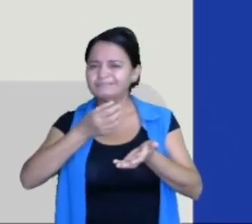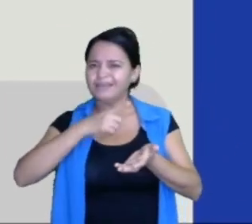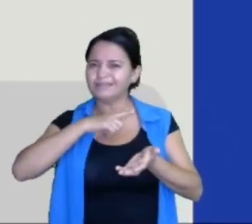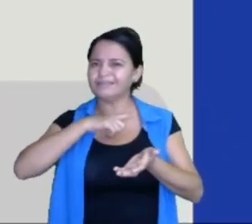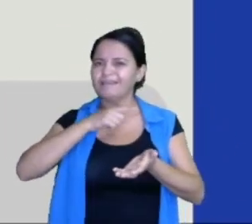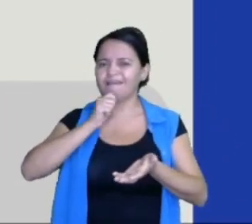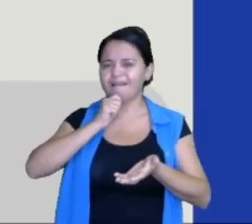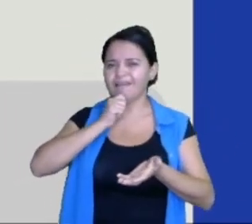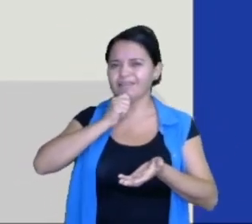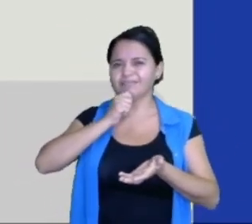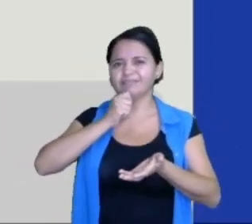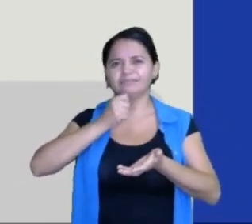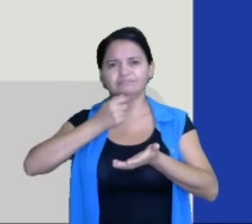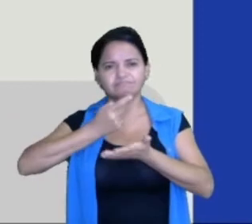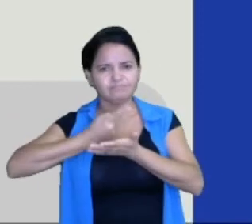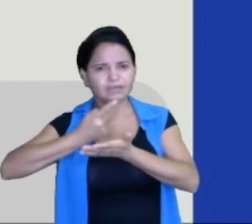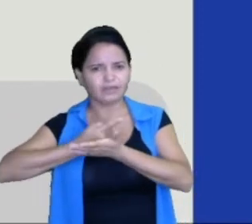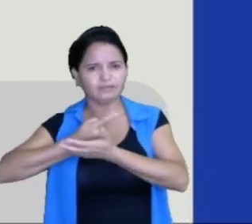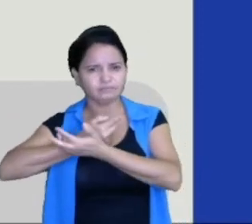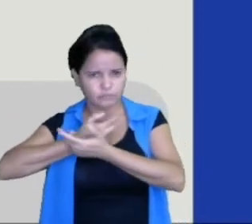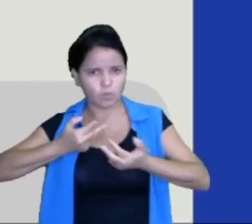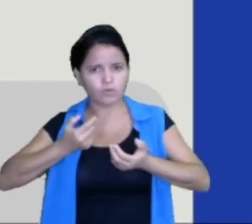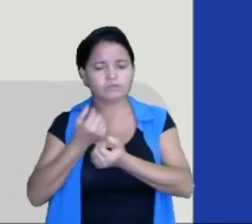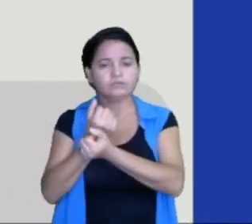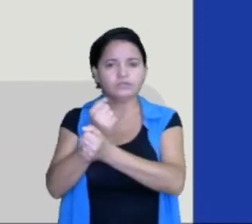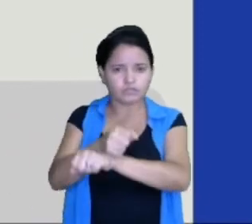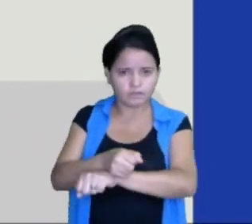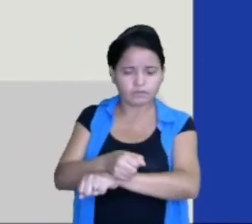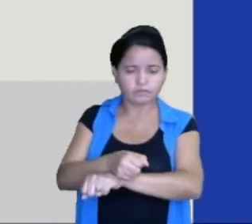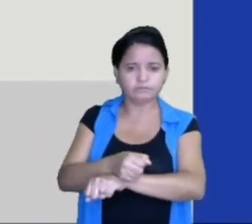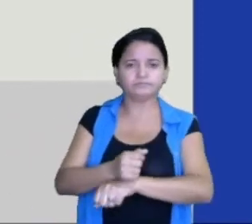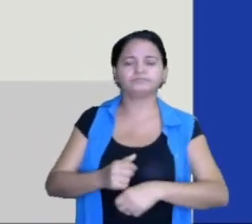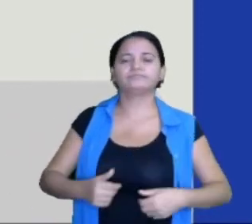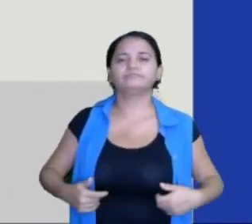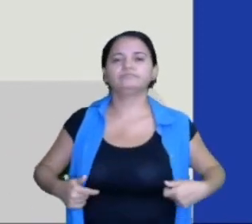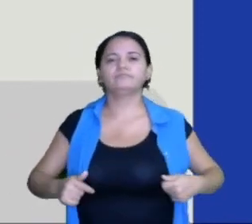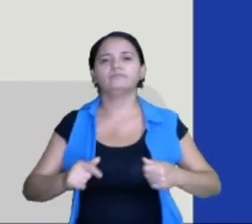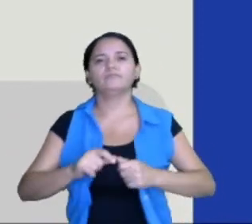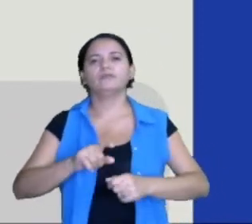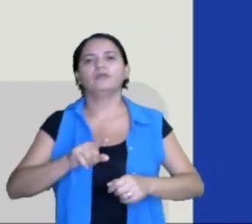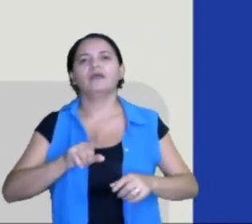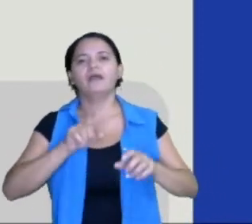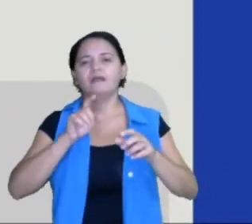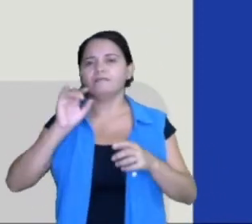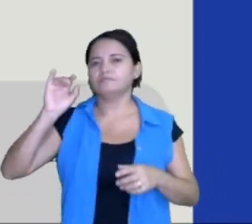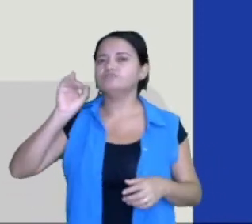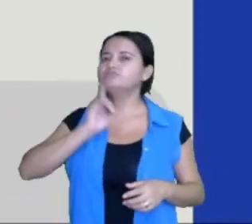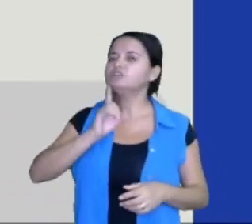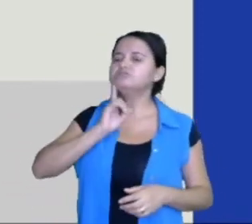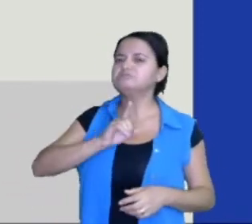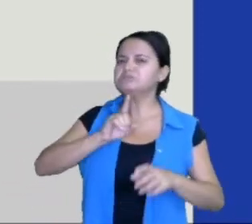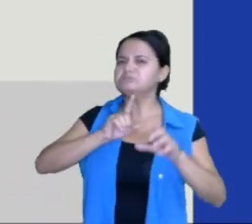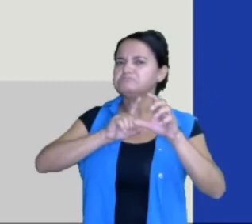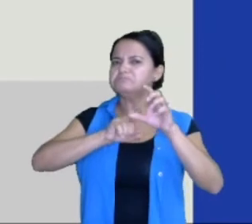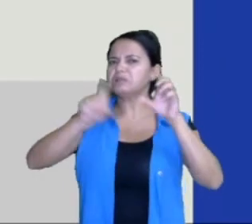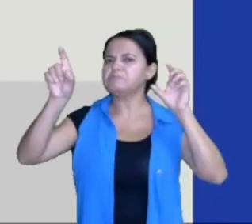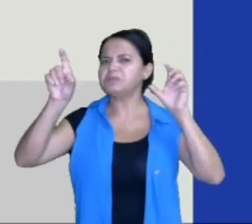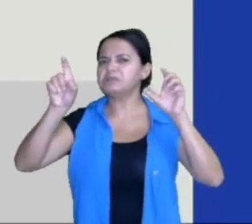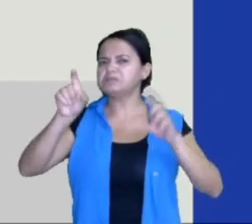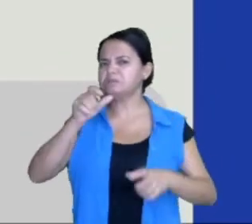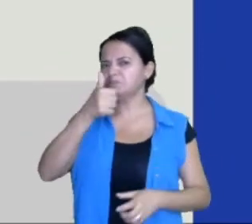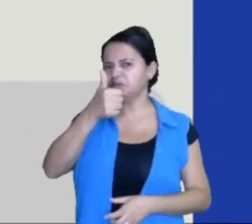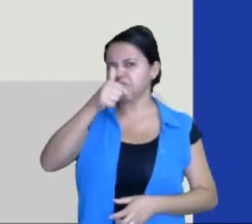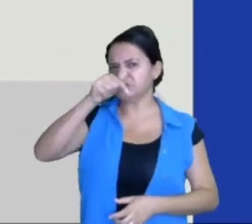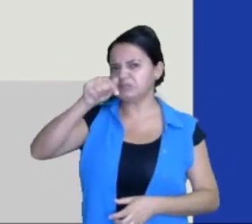da escravidão. Como eu falei para vocês, a independência foi de 1776 e